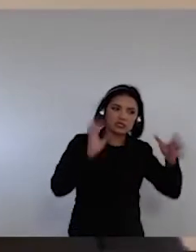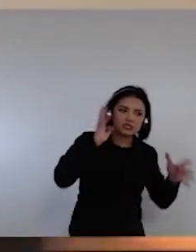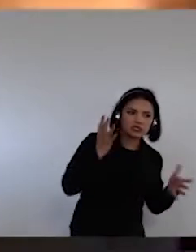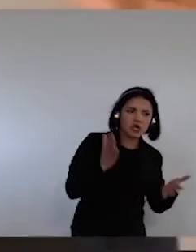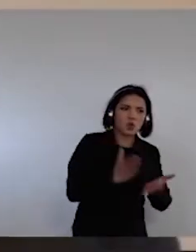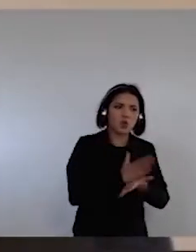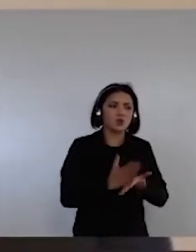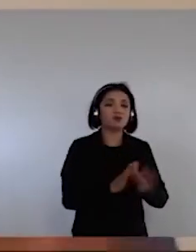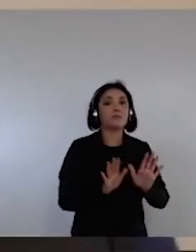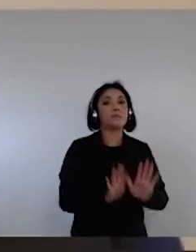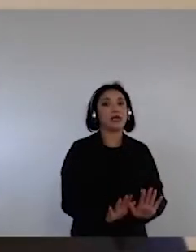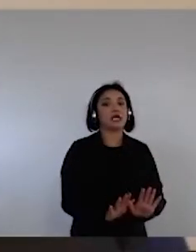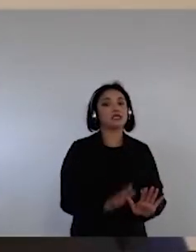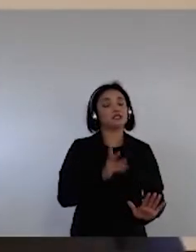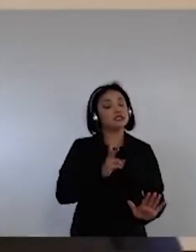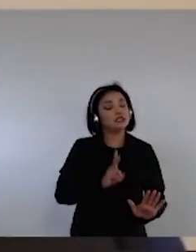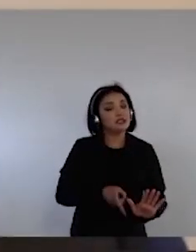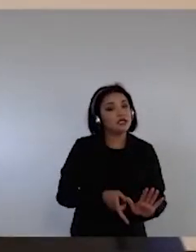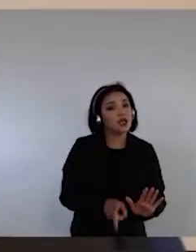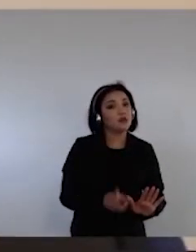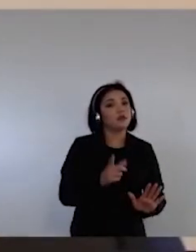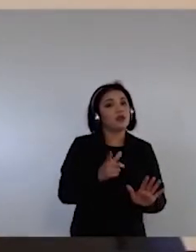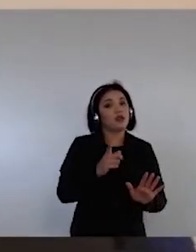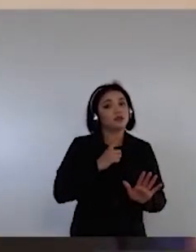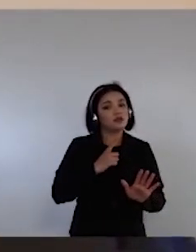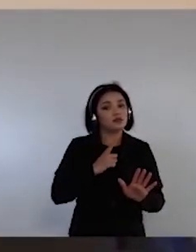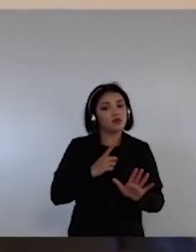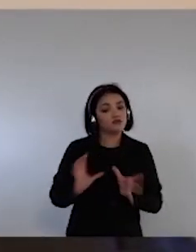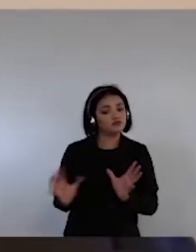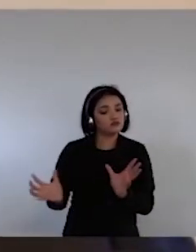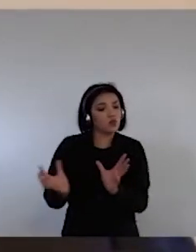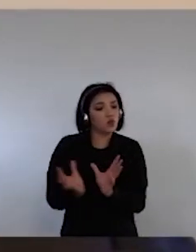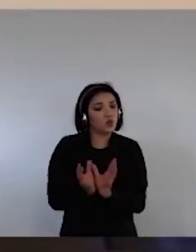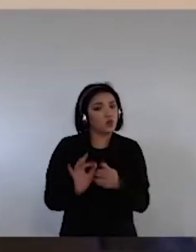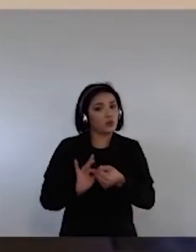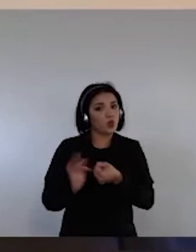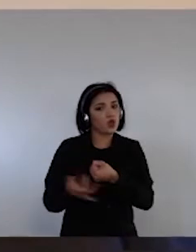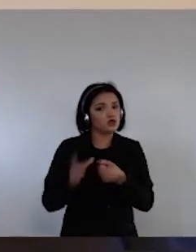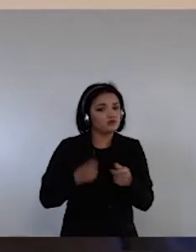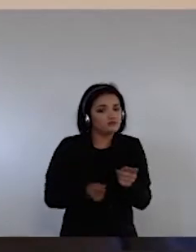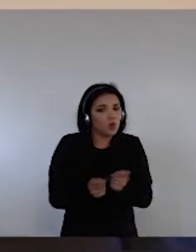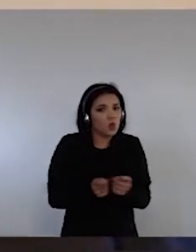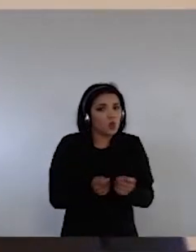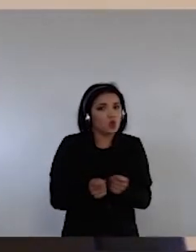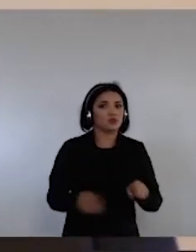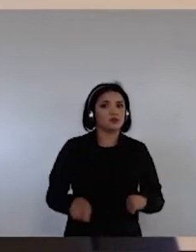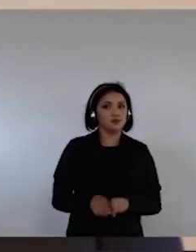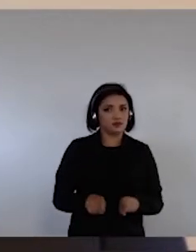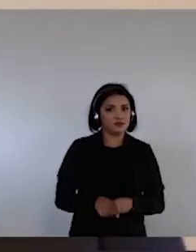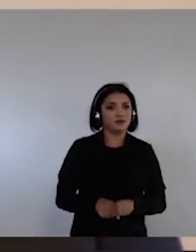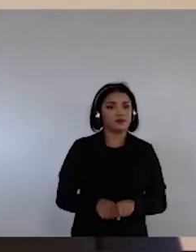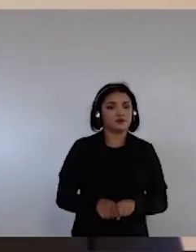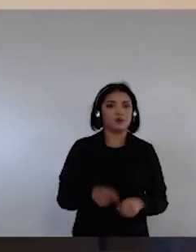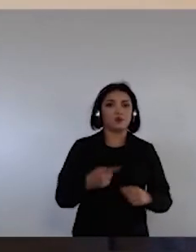a Constituição também prevê várias e várias regras de segurança jurídica,